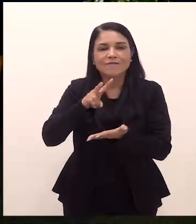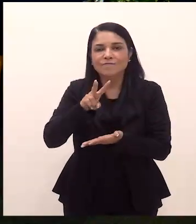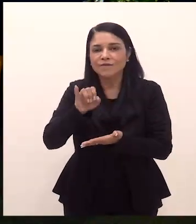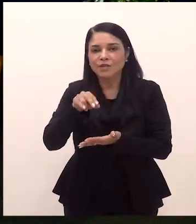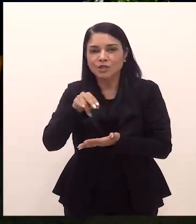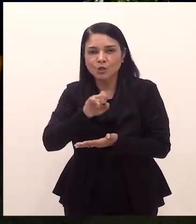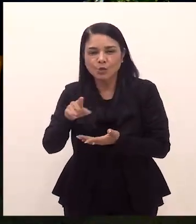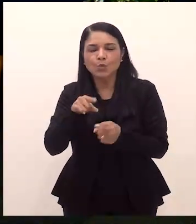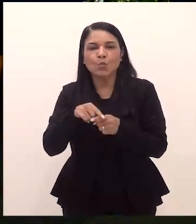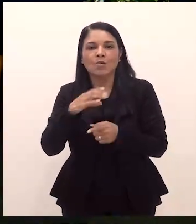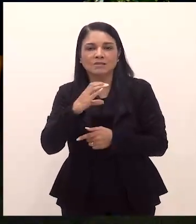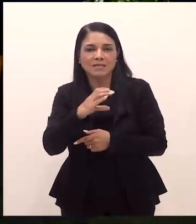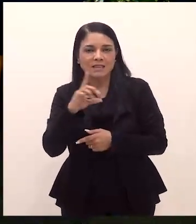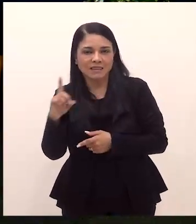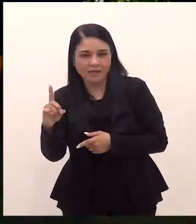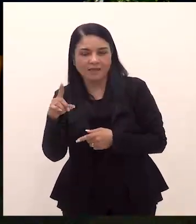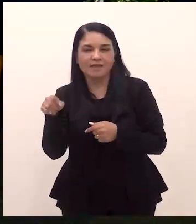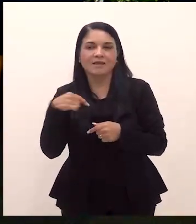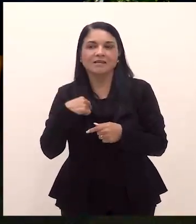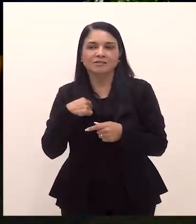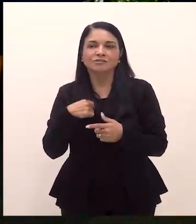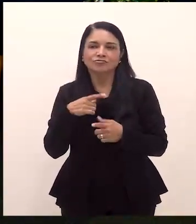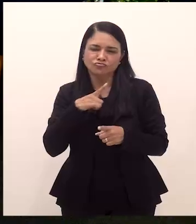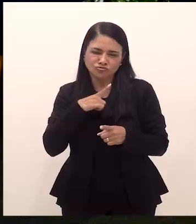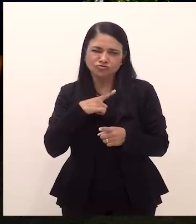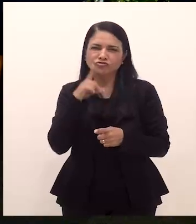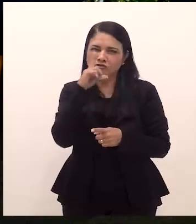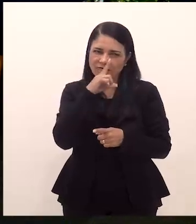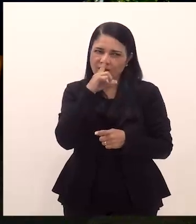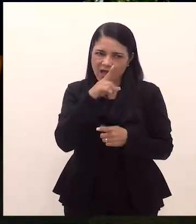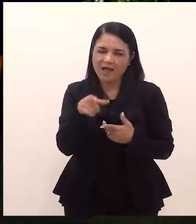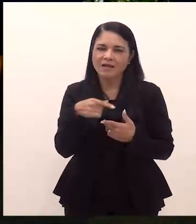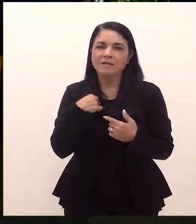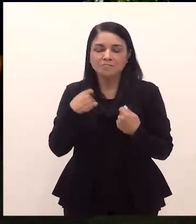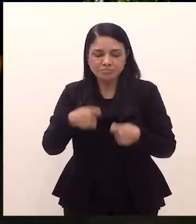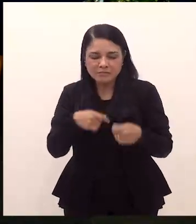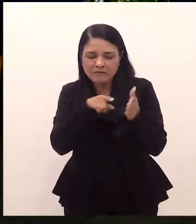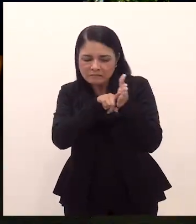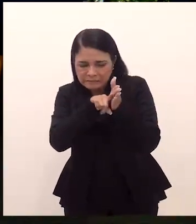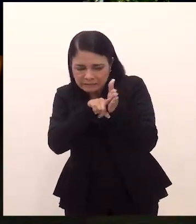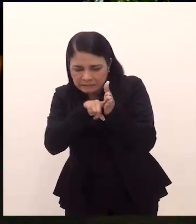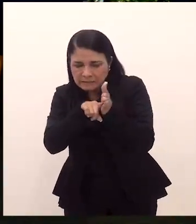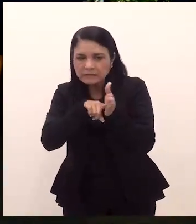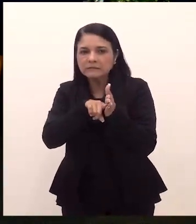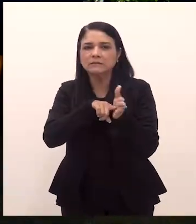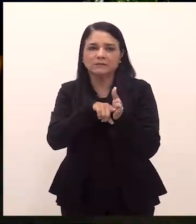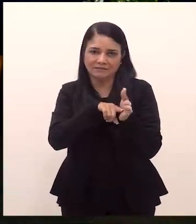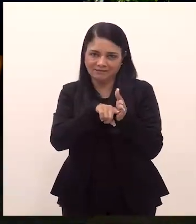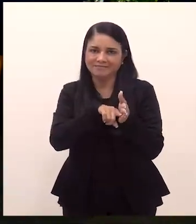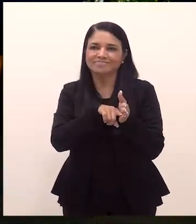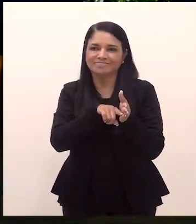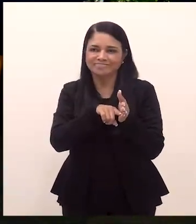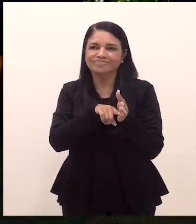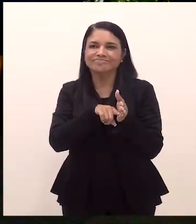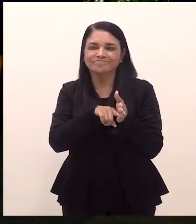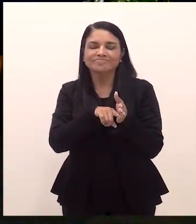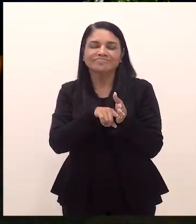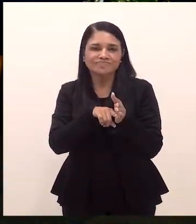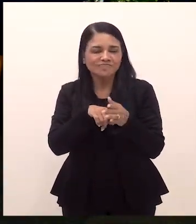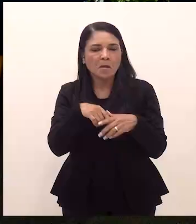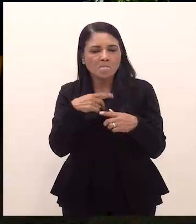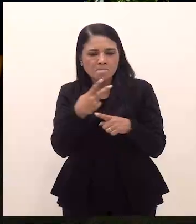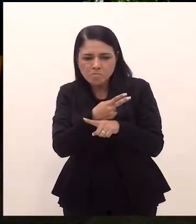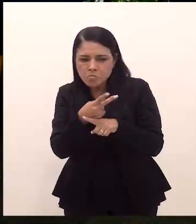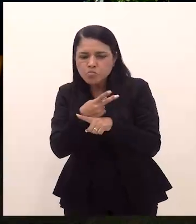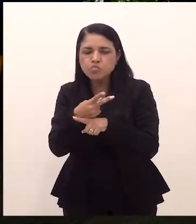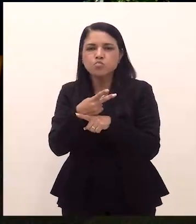né? Não até tinha, assim, mas ainda era muito ermo, né? E, assim, a gente precisava mesmo era